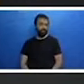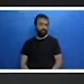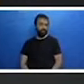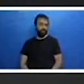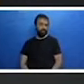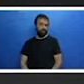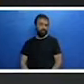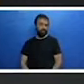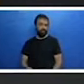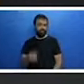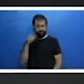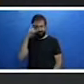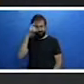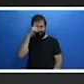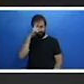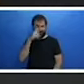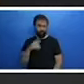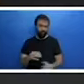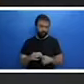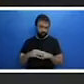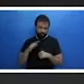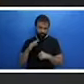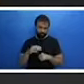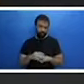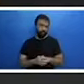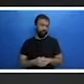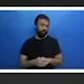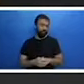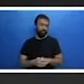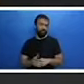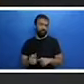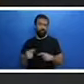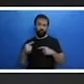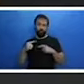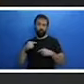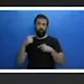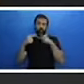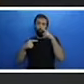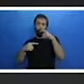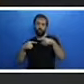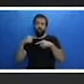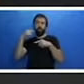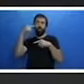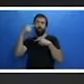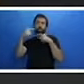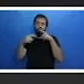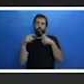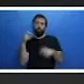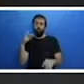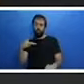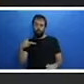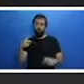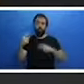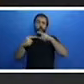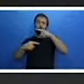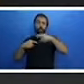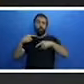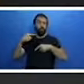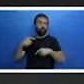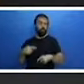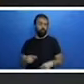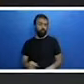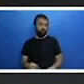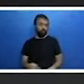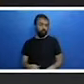tentar para só para dificultar um pouquinho ver se a gente consegue fazer essa garrafinha dá duas voltas no ar e pegar complicou né vamos ver